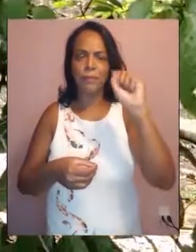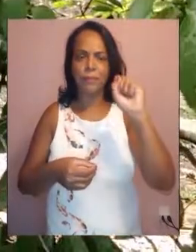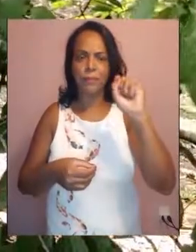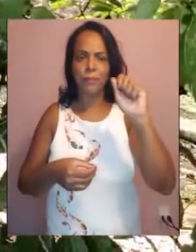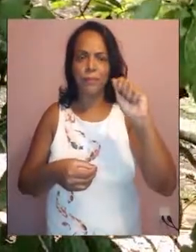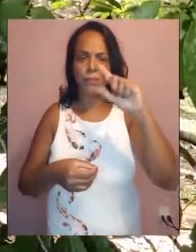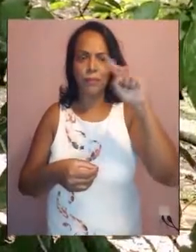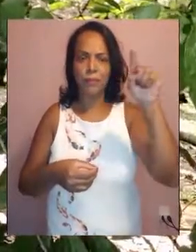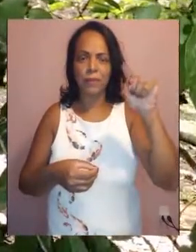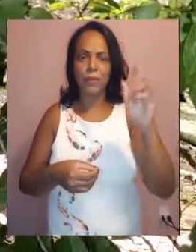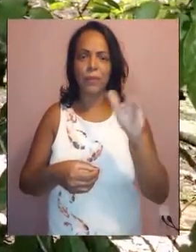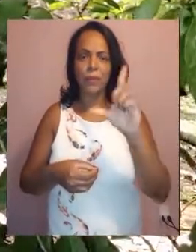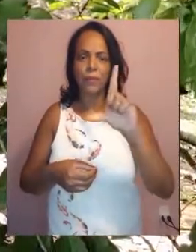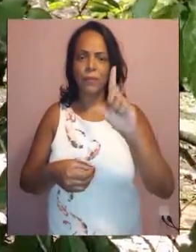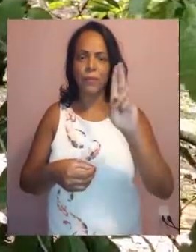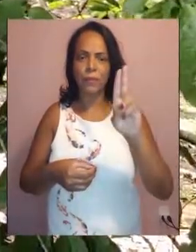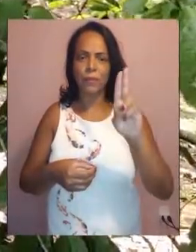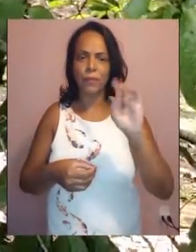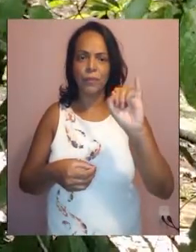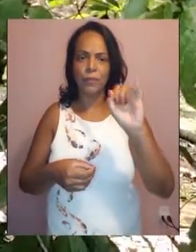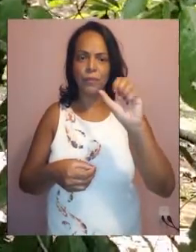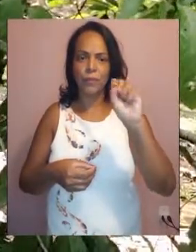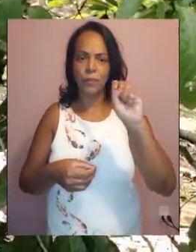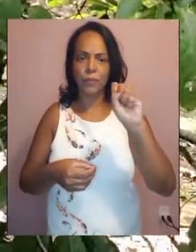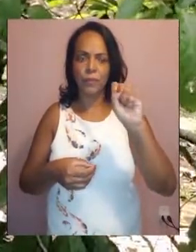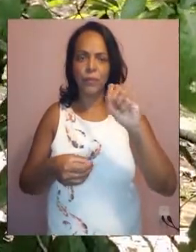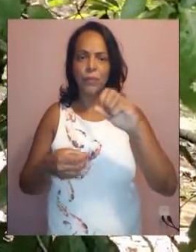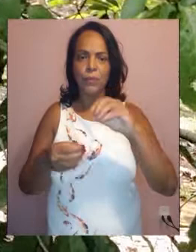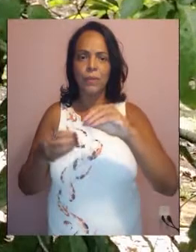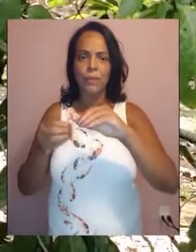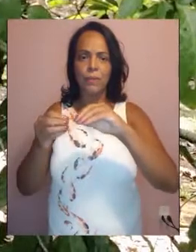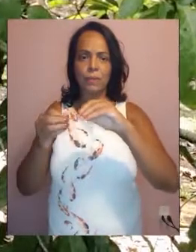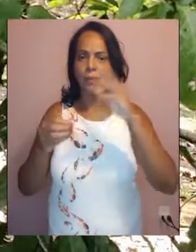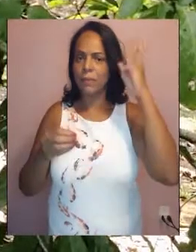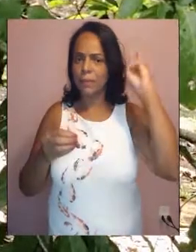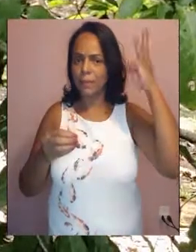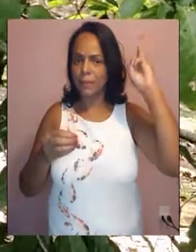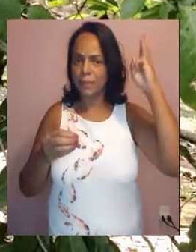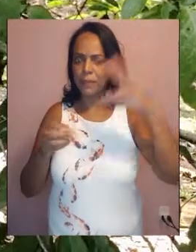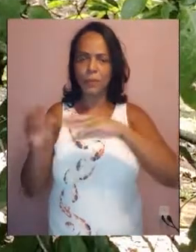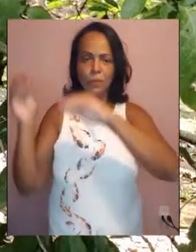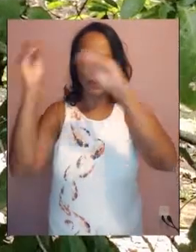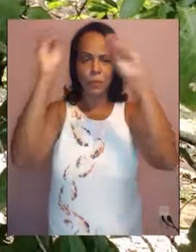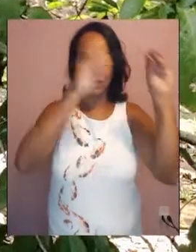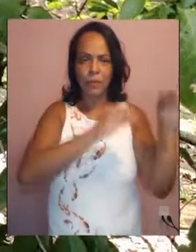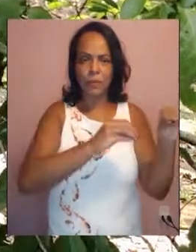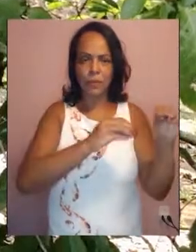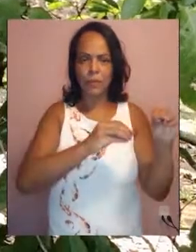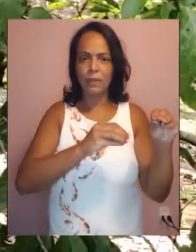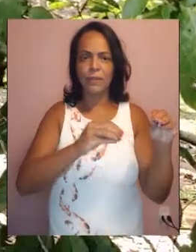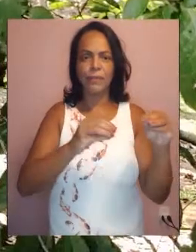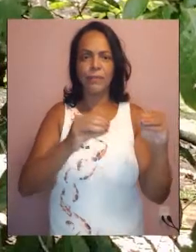ingressando para o território acreano, né, como isso de fato aconteceu.